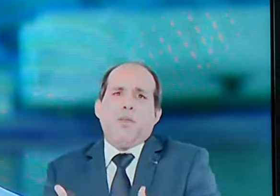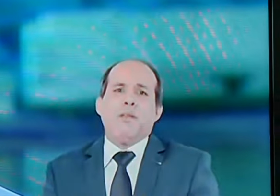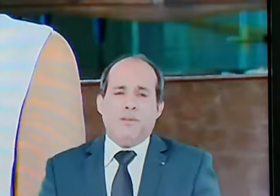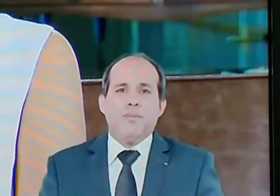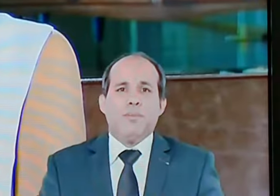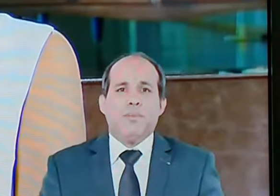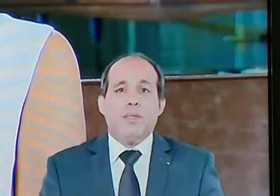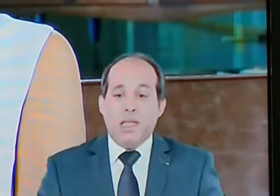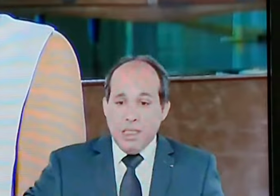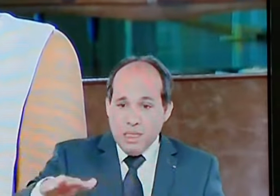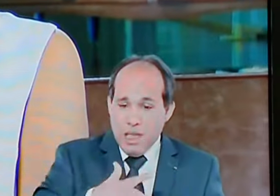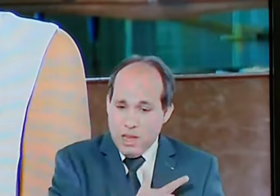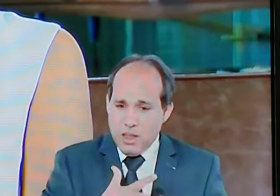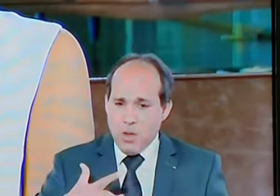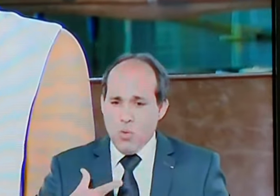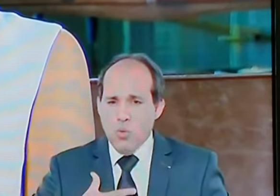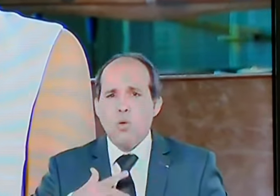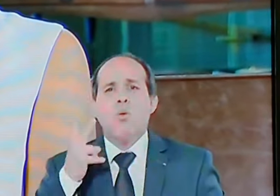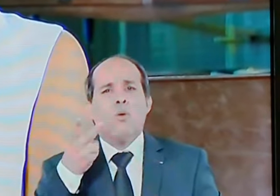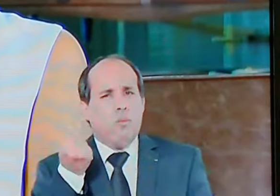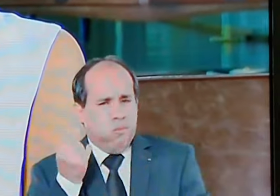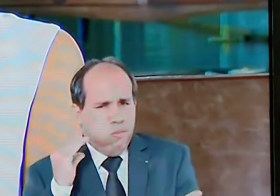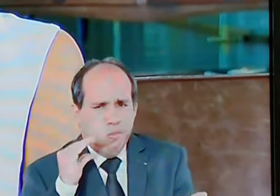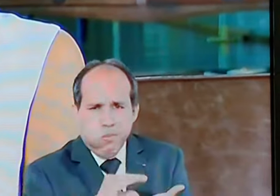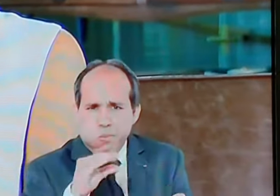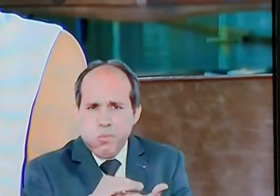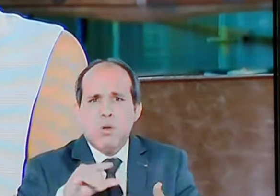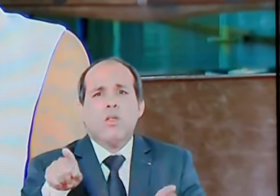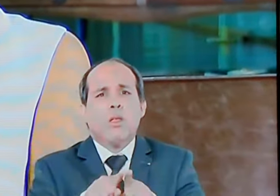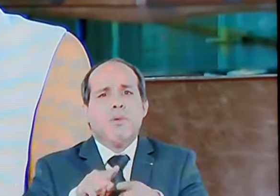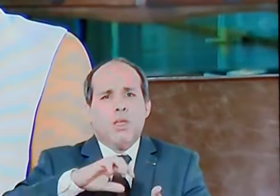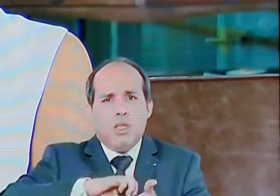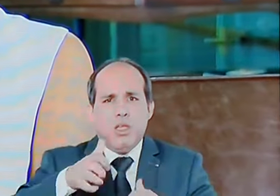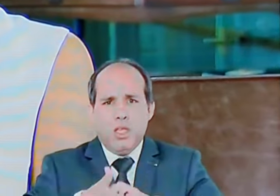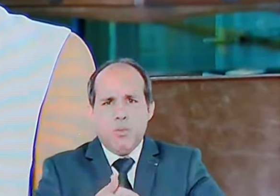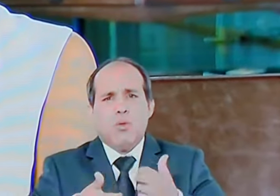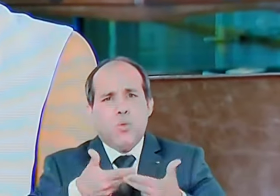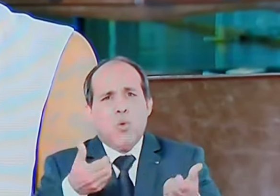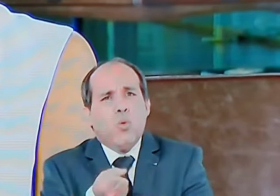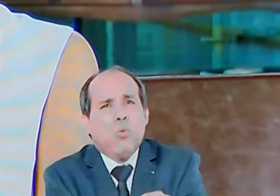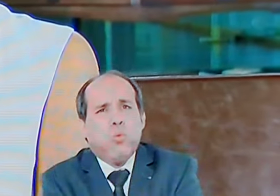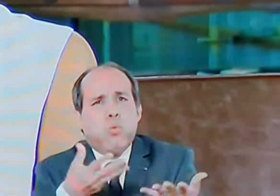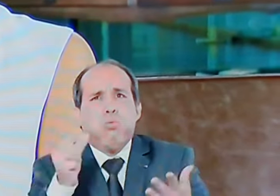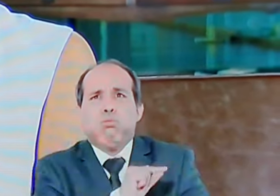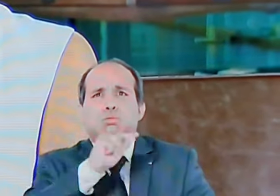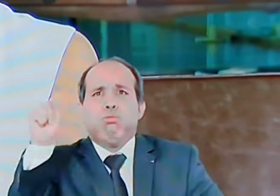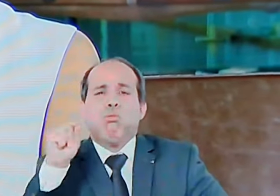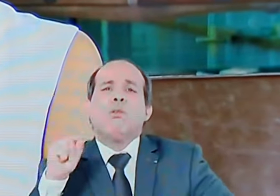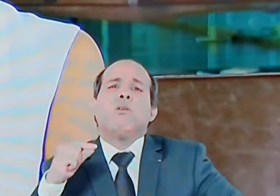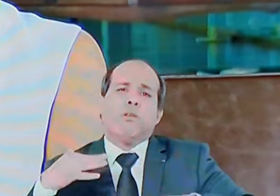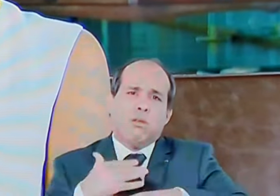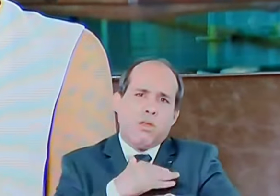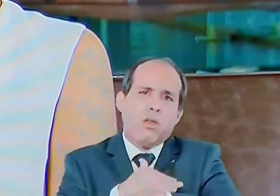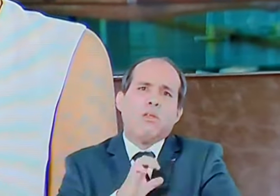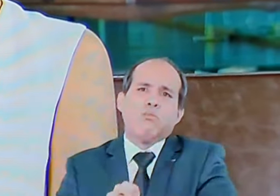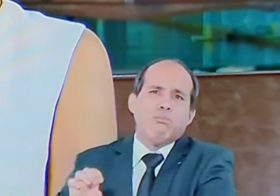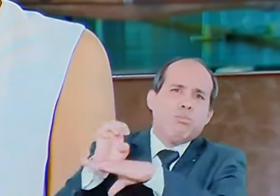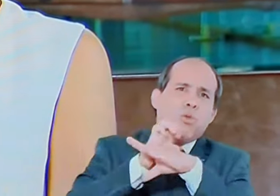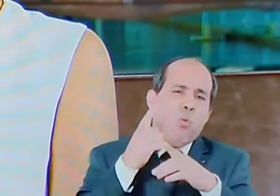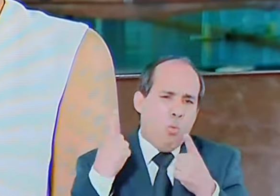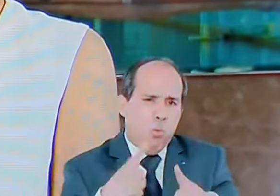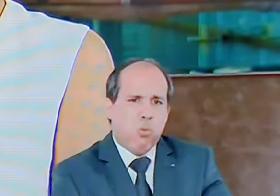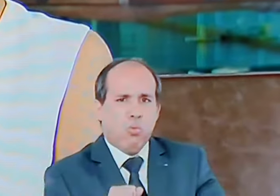empregos. Na saúde, não faltaram recursos e equipamentos para todos os estados e municípios no combate